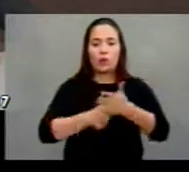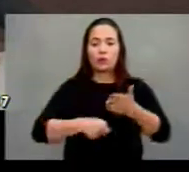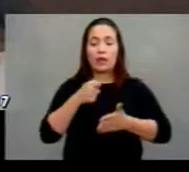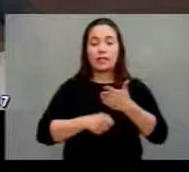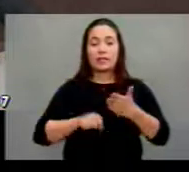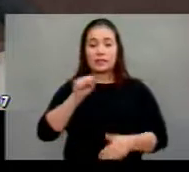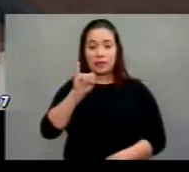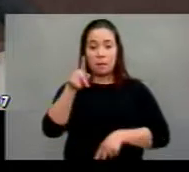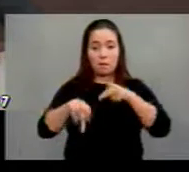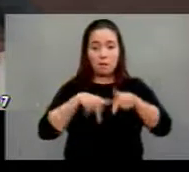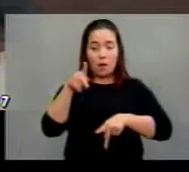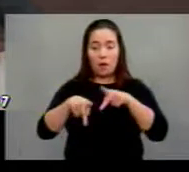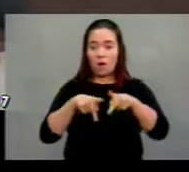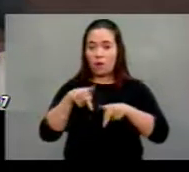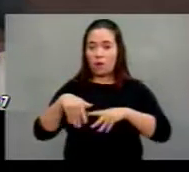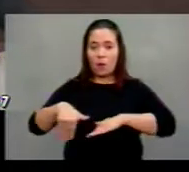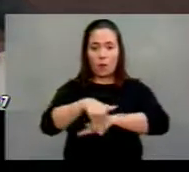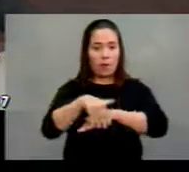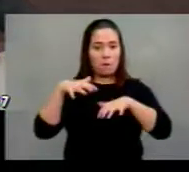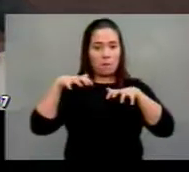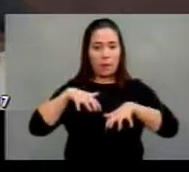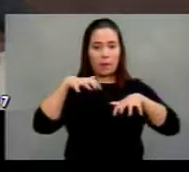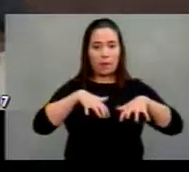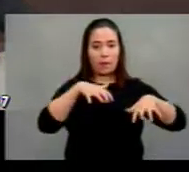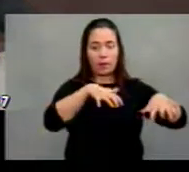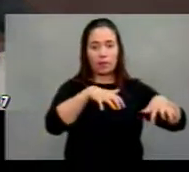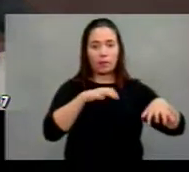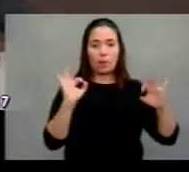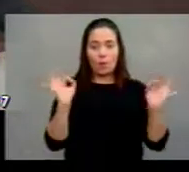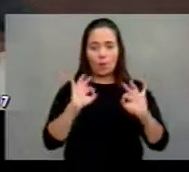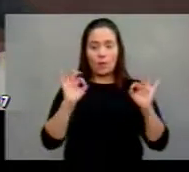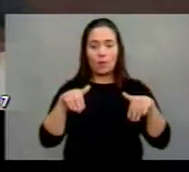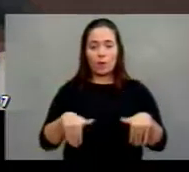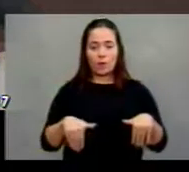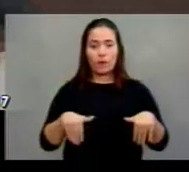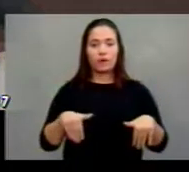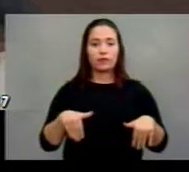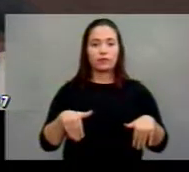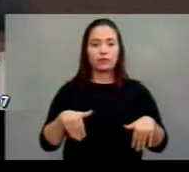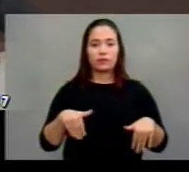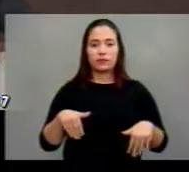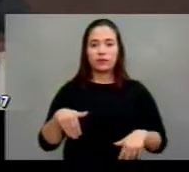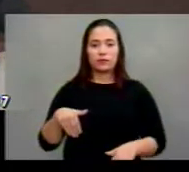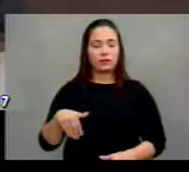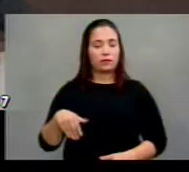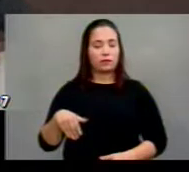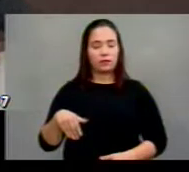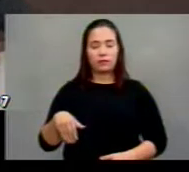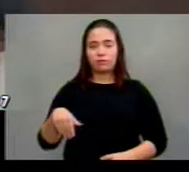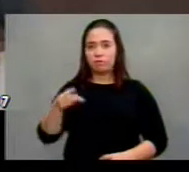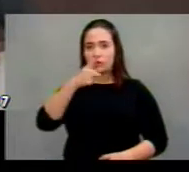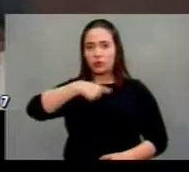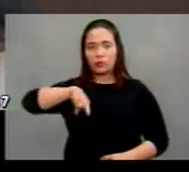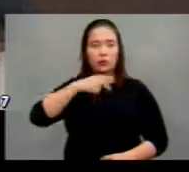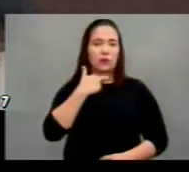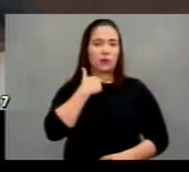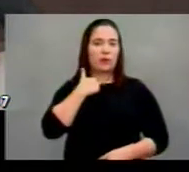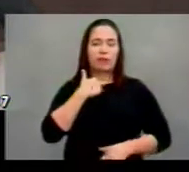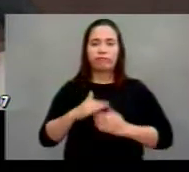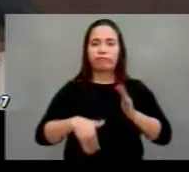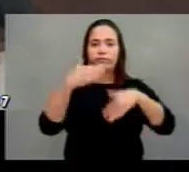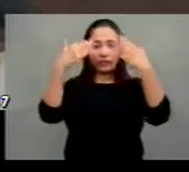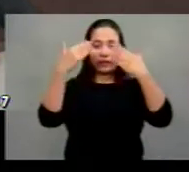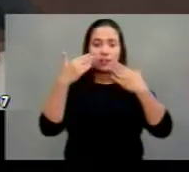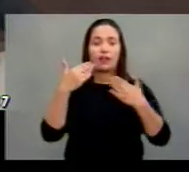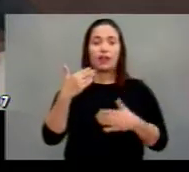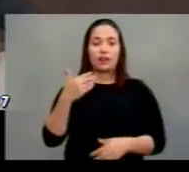povo brasileiro não for à luta, ninguém irá à luta em seu lugar. Determinadas coisas